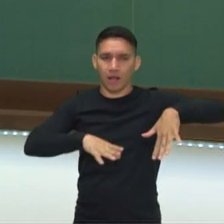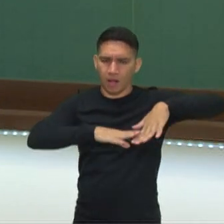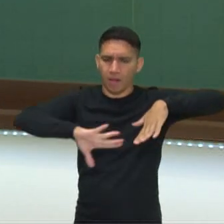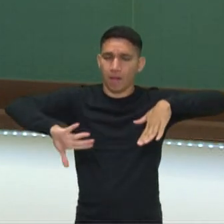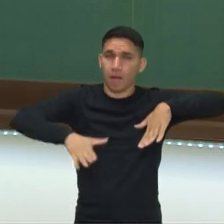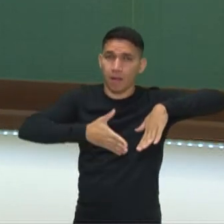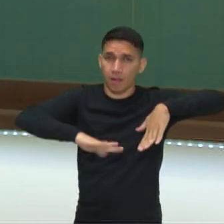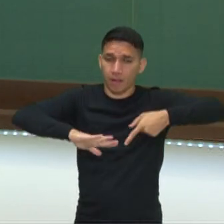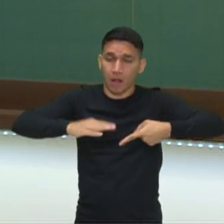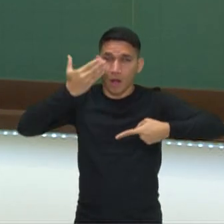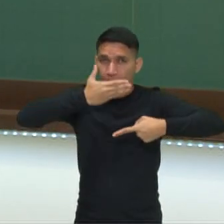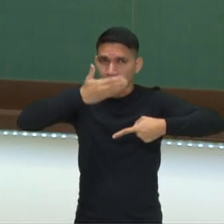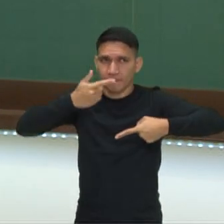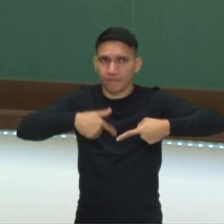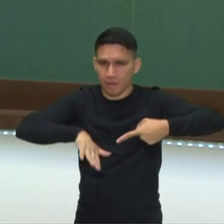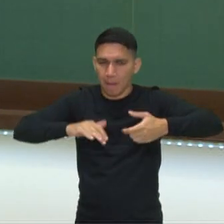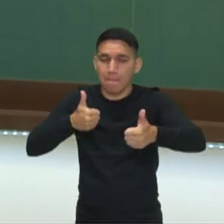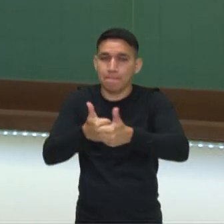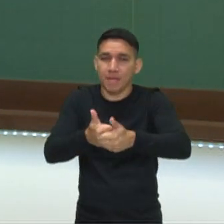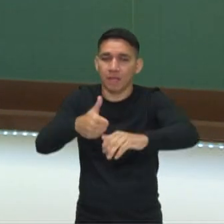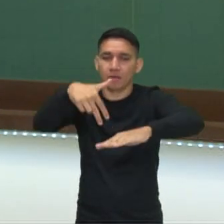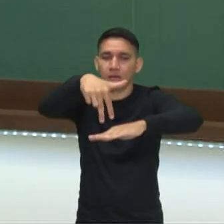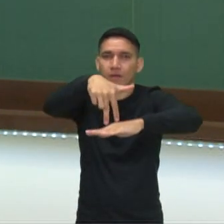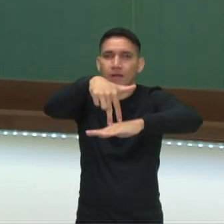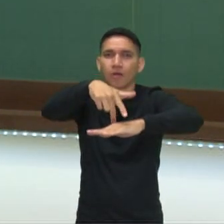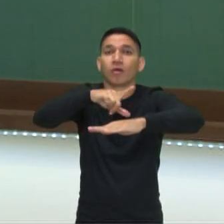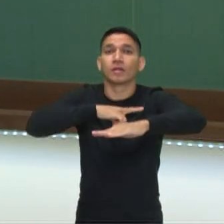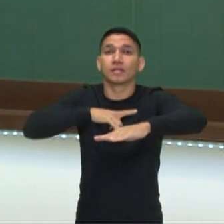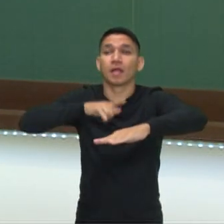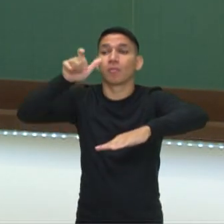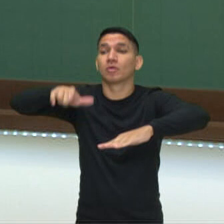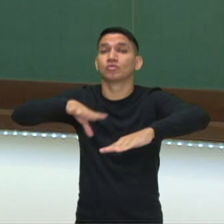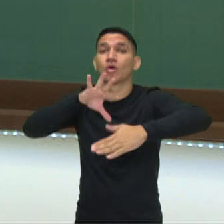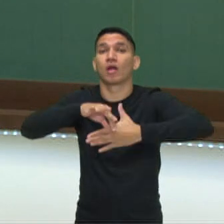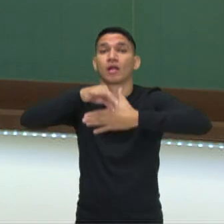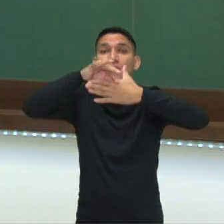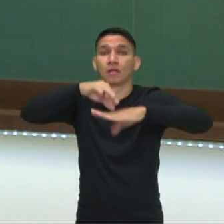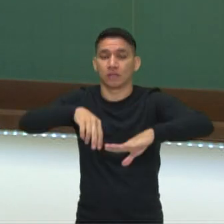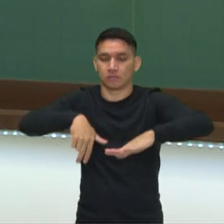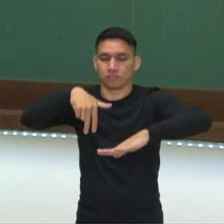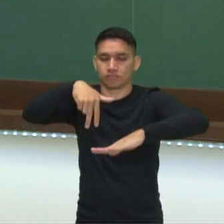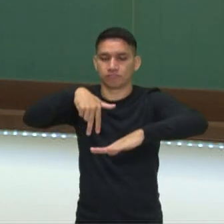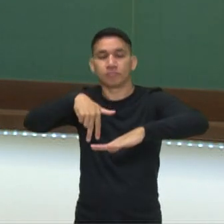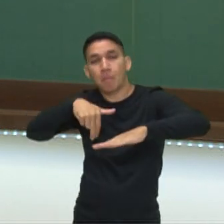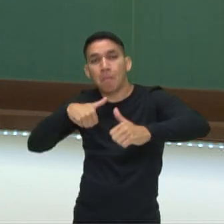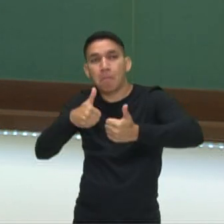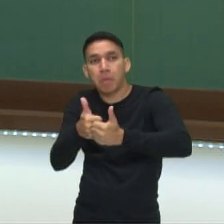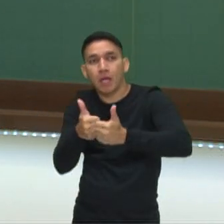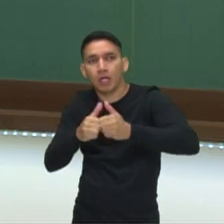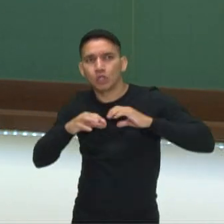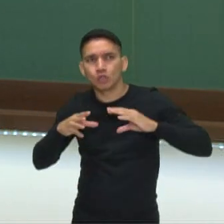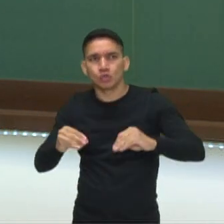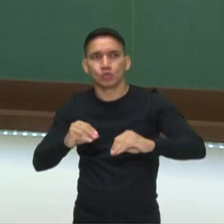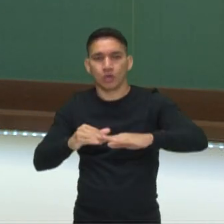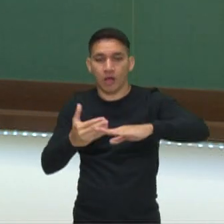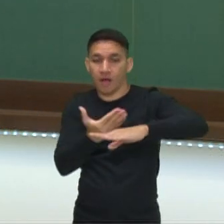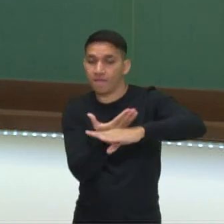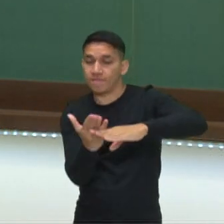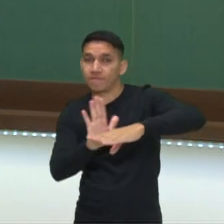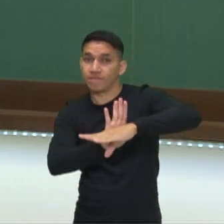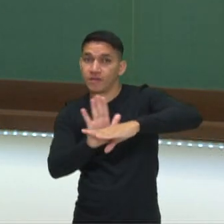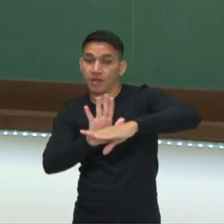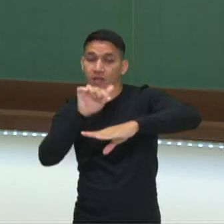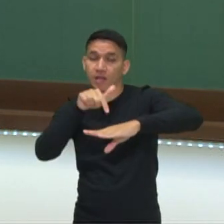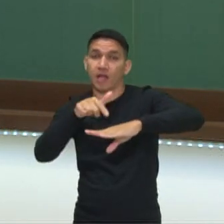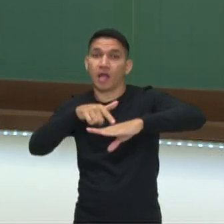na ponta, bem perto do palco, ficava exatamente as autoridades. E vocês podem ver, toda essa parte da frente aqui, ela é feita em madeira,